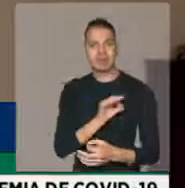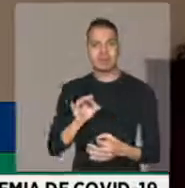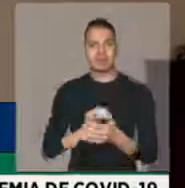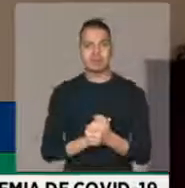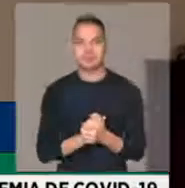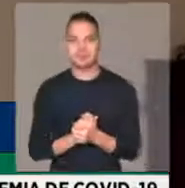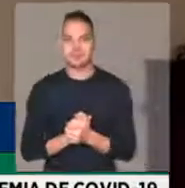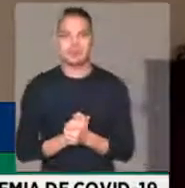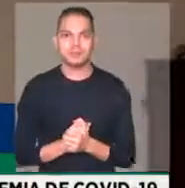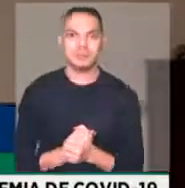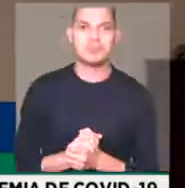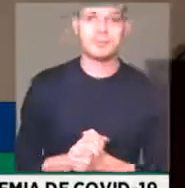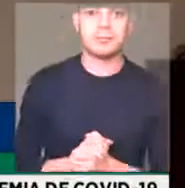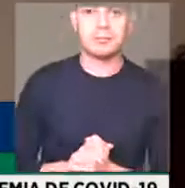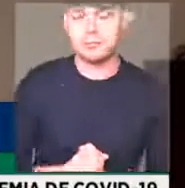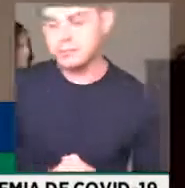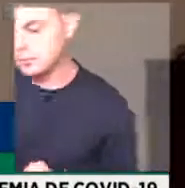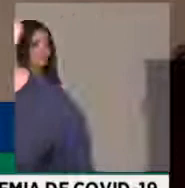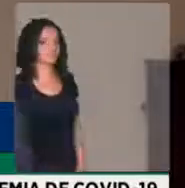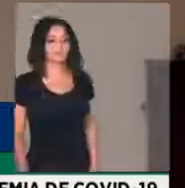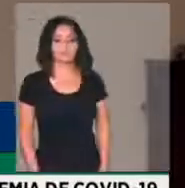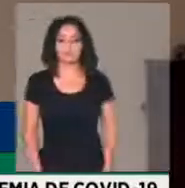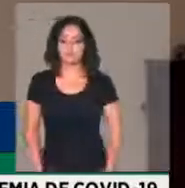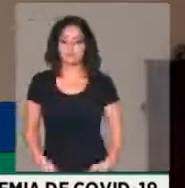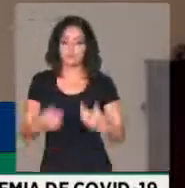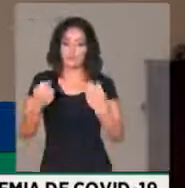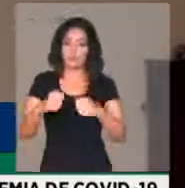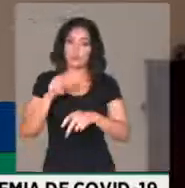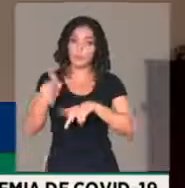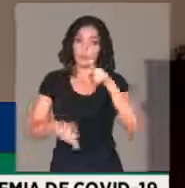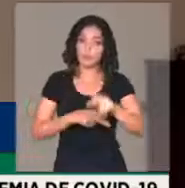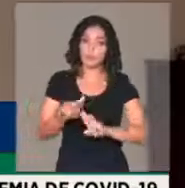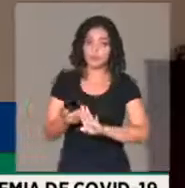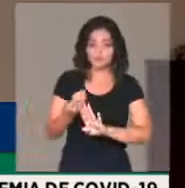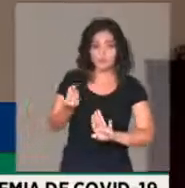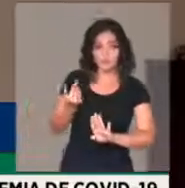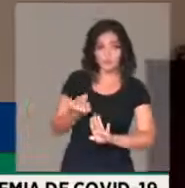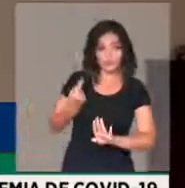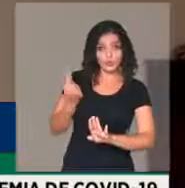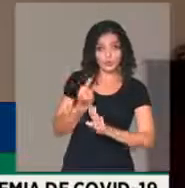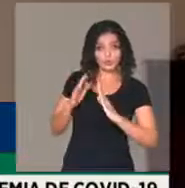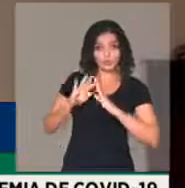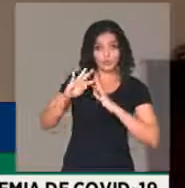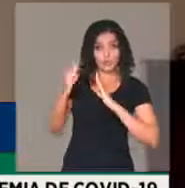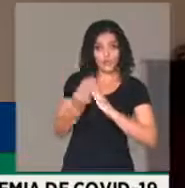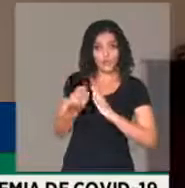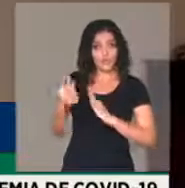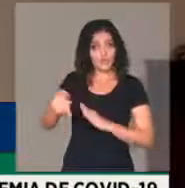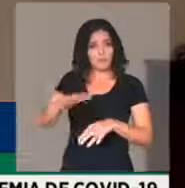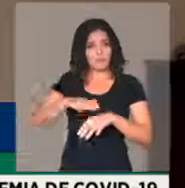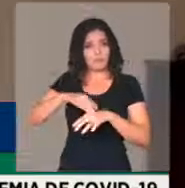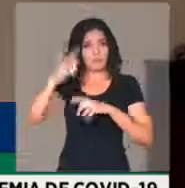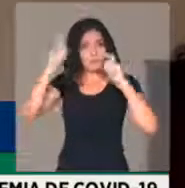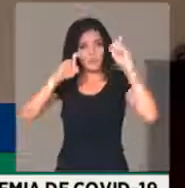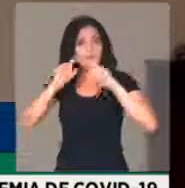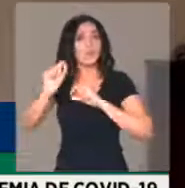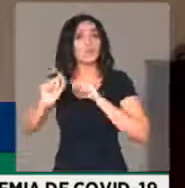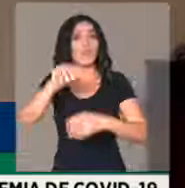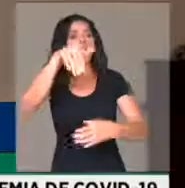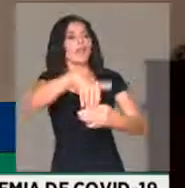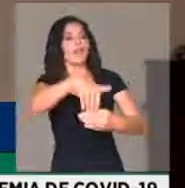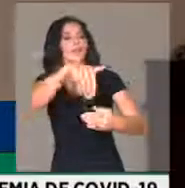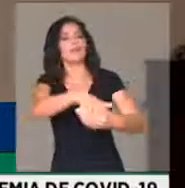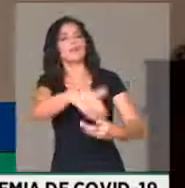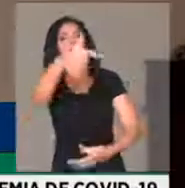o país ao isolamento, colocando na frente da sua preocupação com a sua reeleição, com os números da economia para tentar se